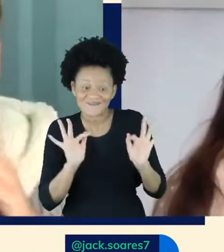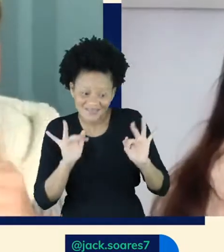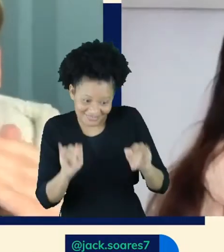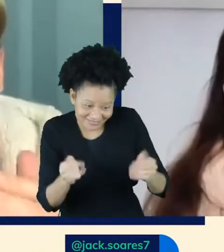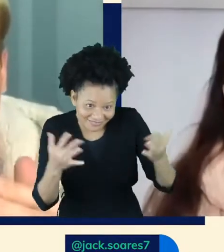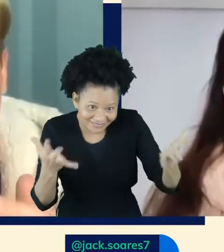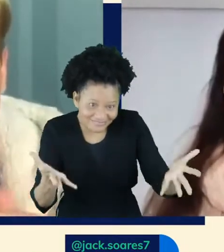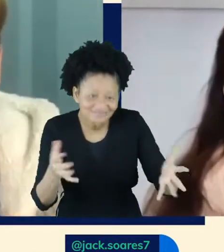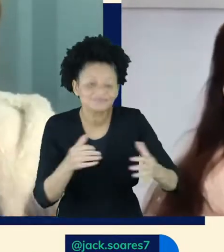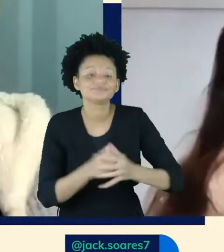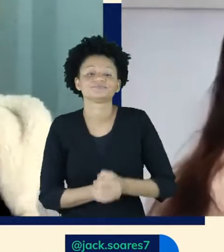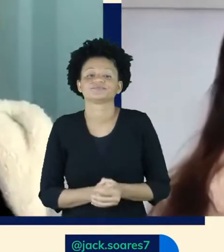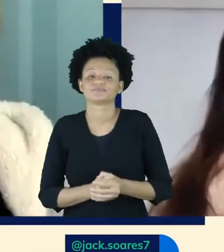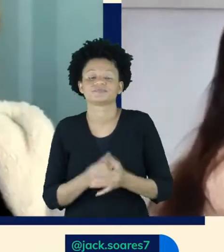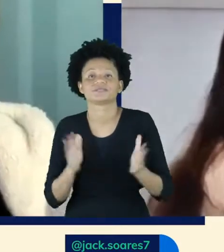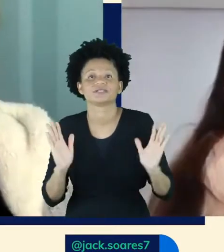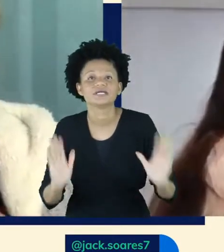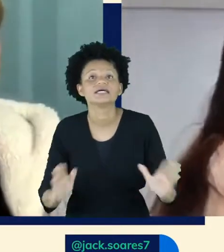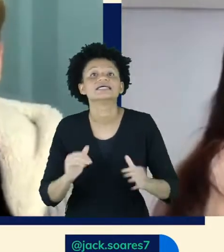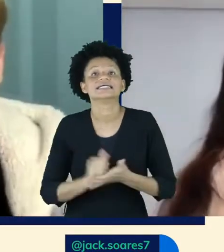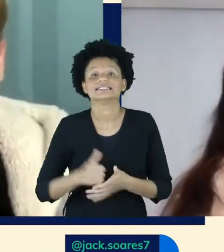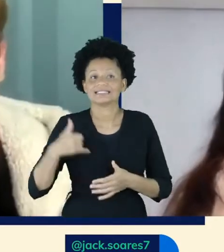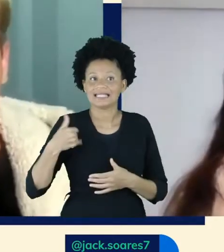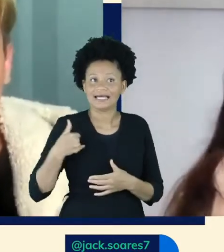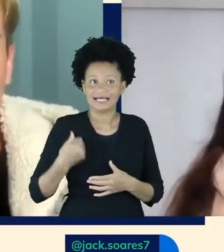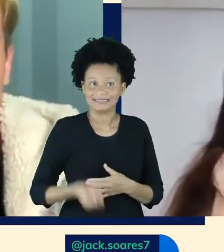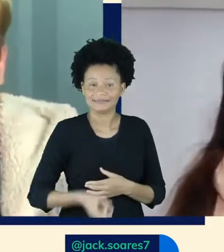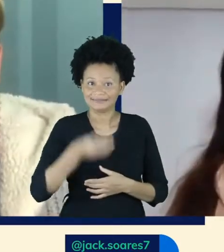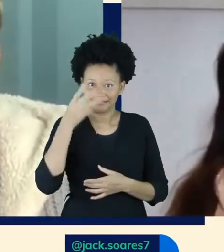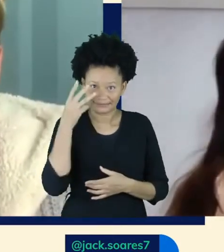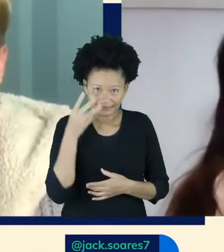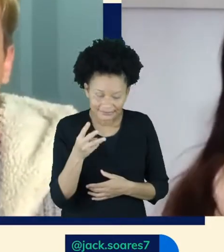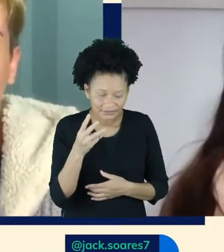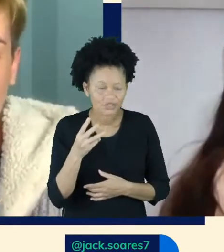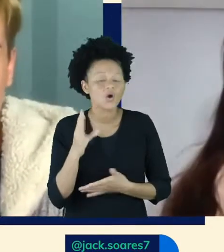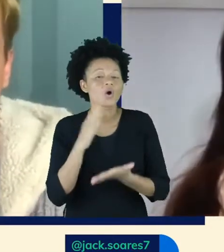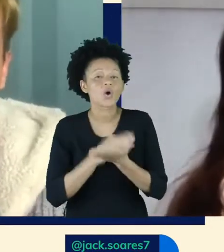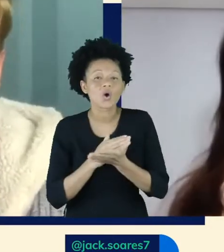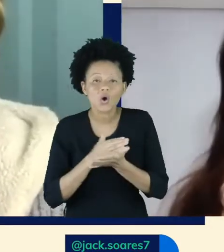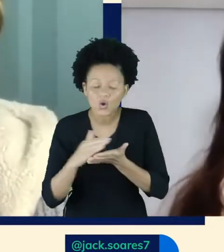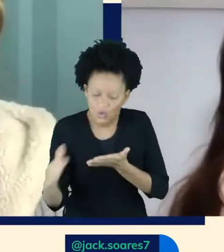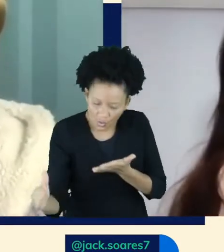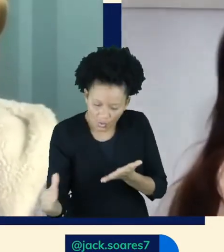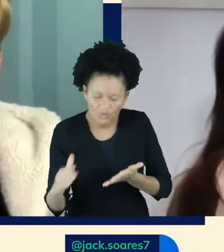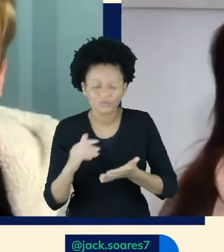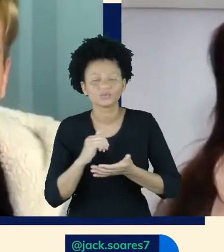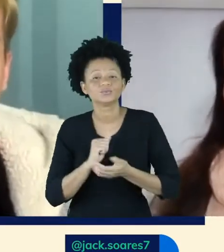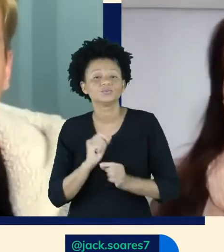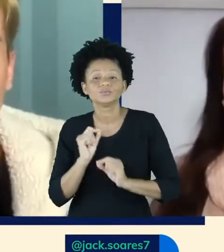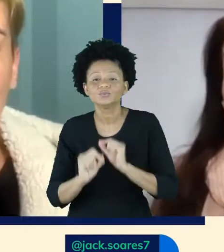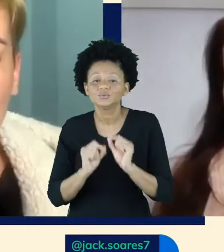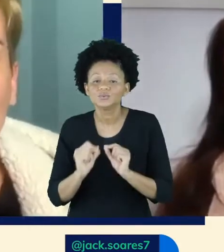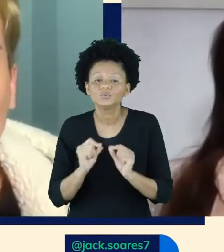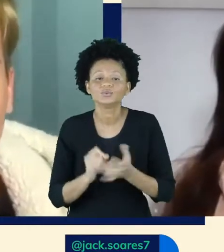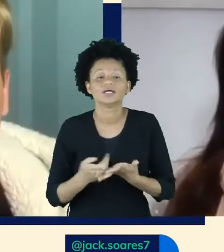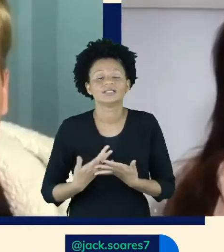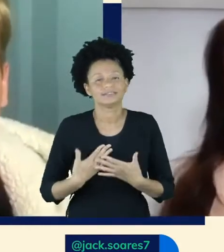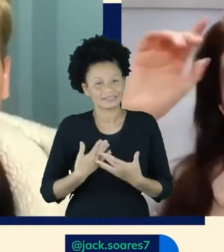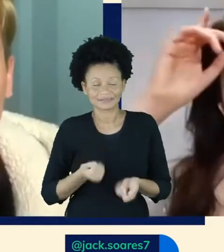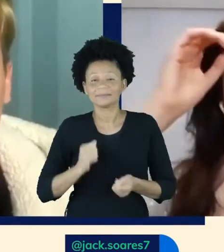Então, a partir dos 3 anos, que começa a colocar mais a mão nos órgãos genitais, nas íntimas, tá.